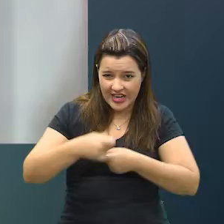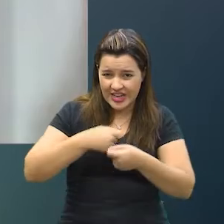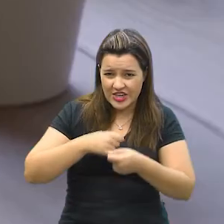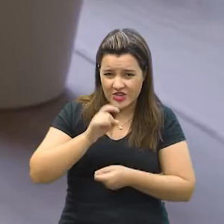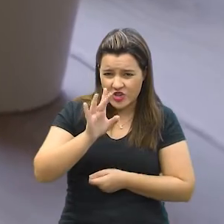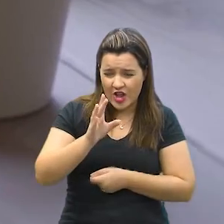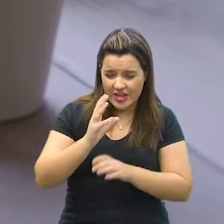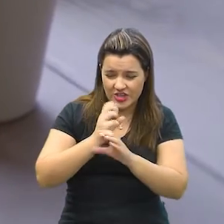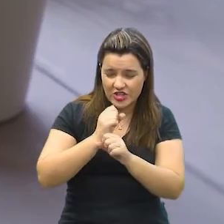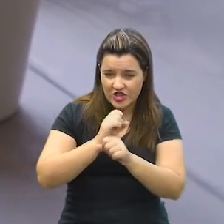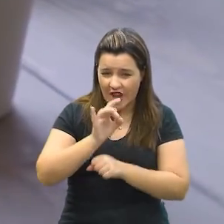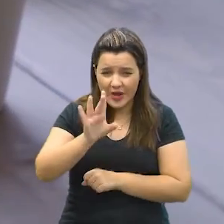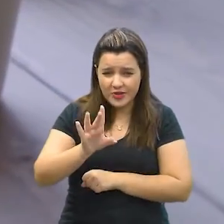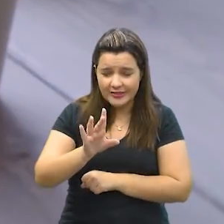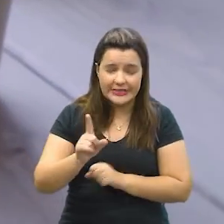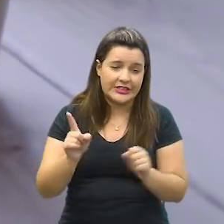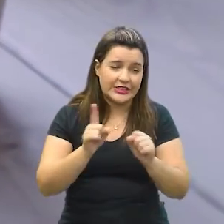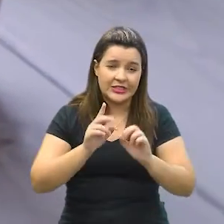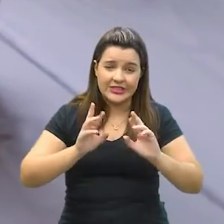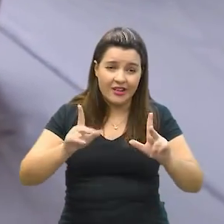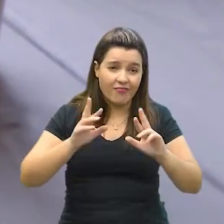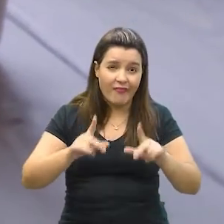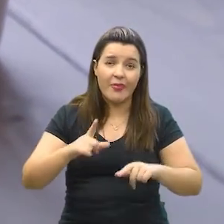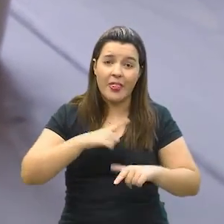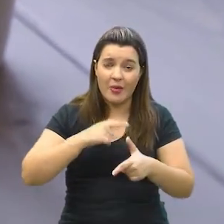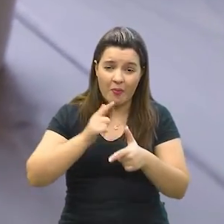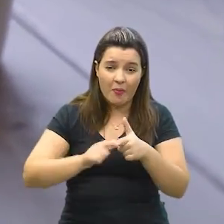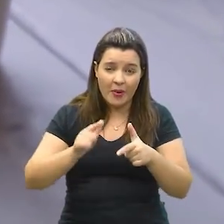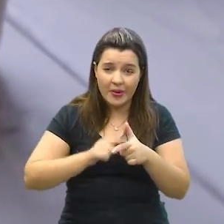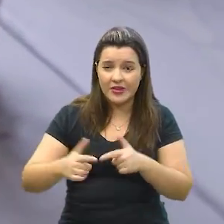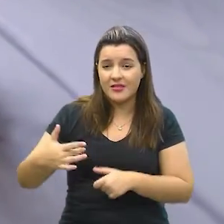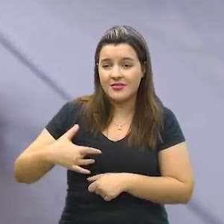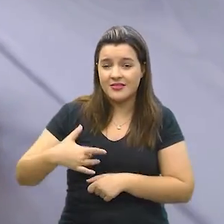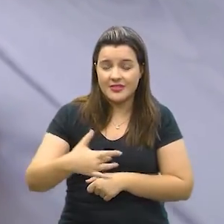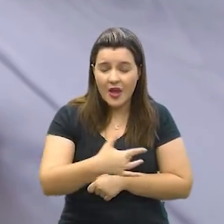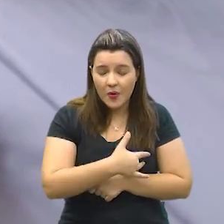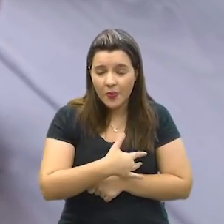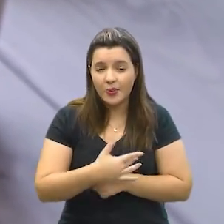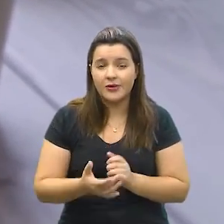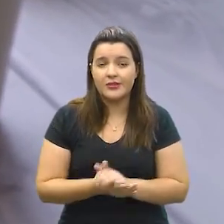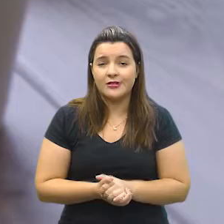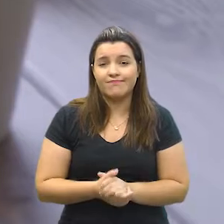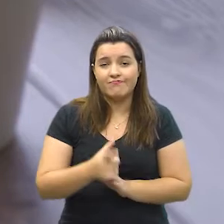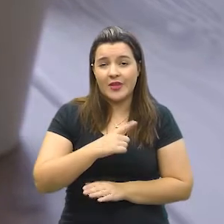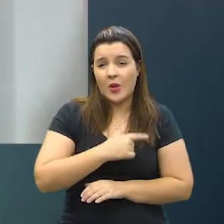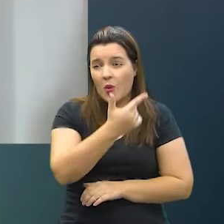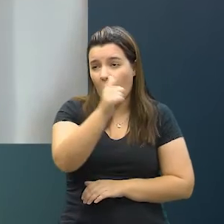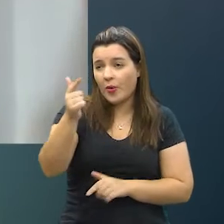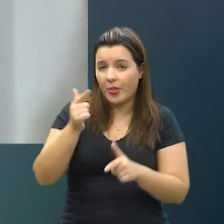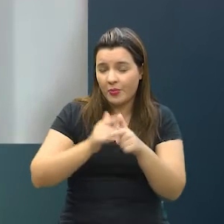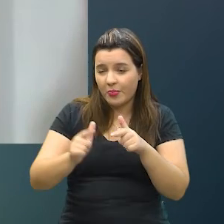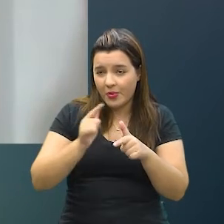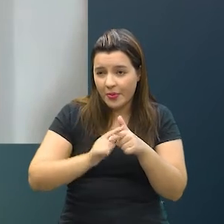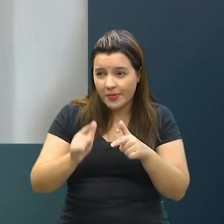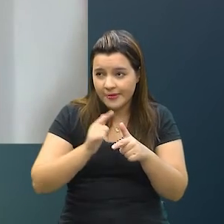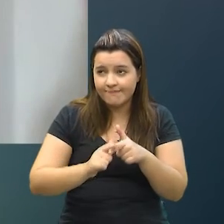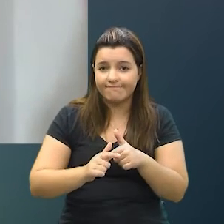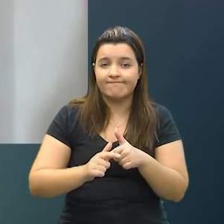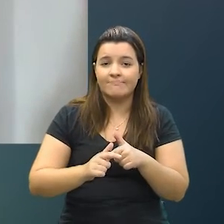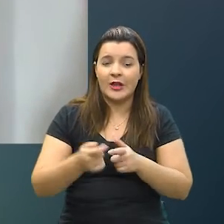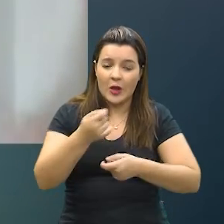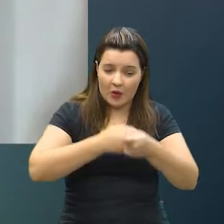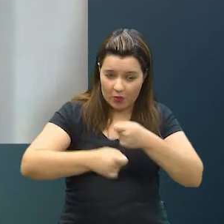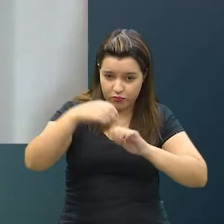pelo contrário, a gente está vivendo uma crise de saúde, então as pessoas estão com outros problemas, né? Além da